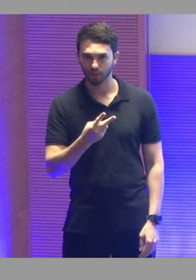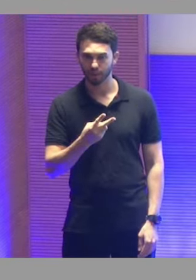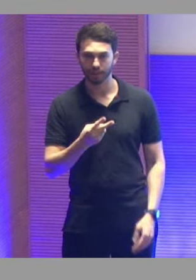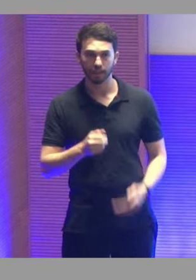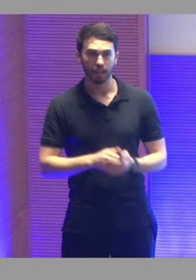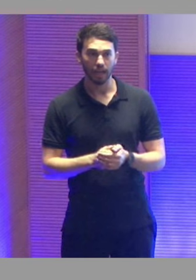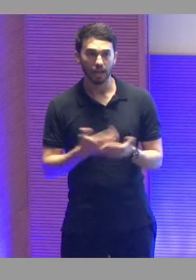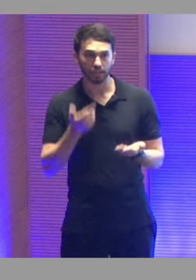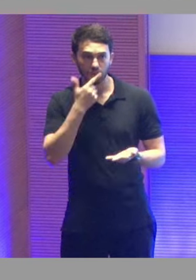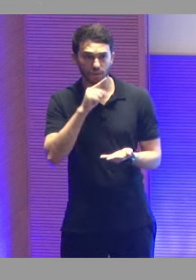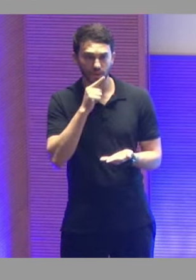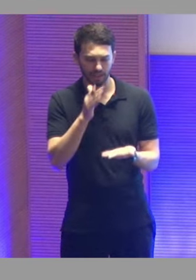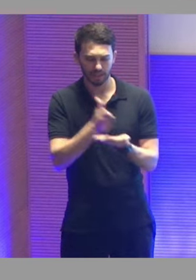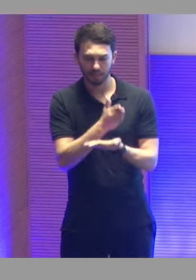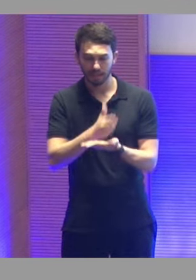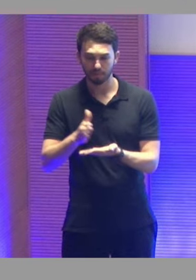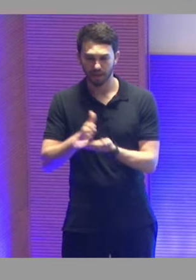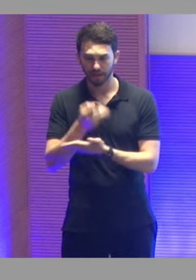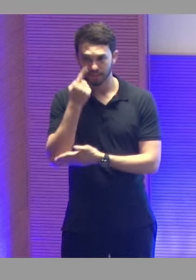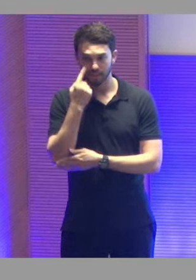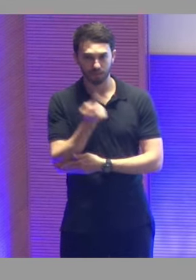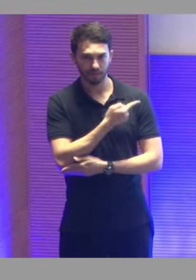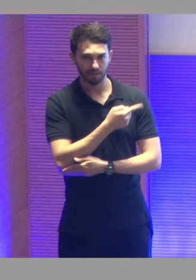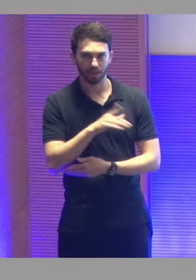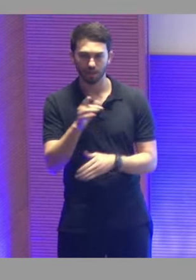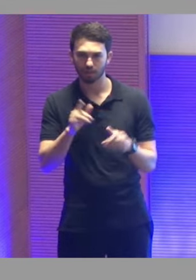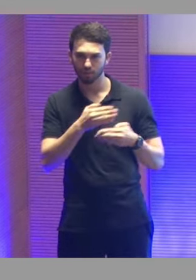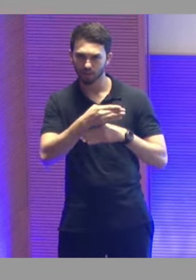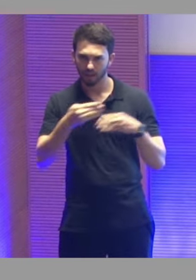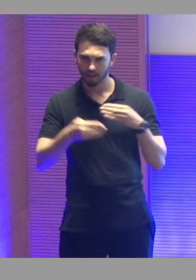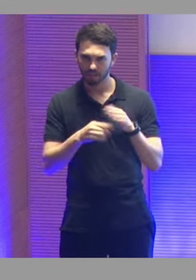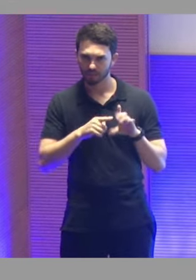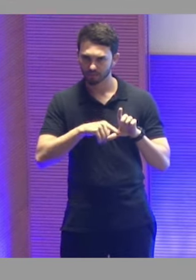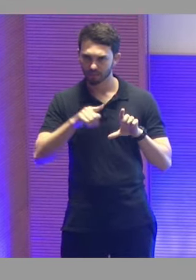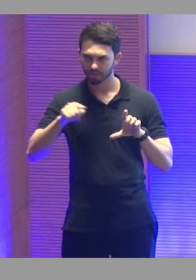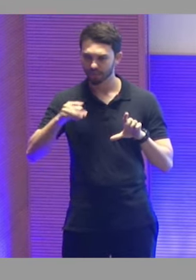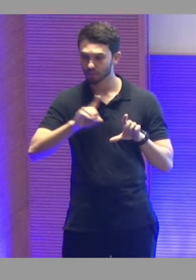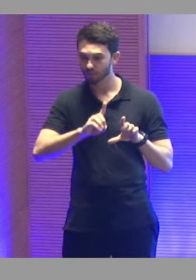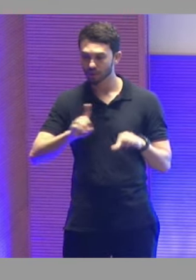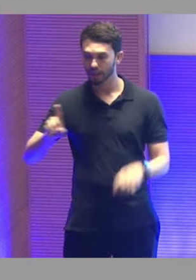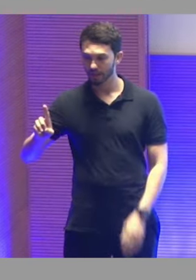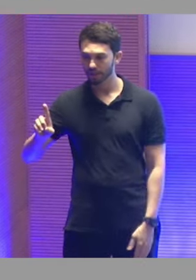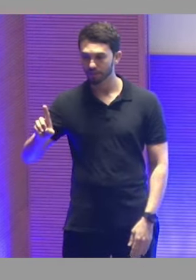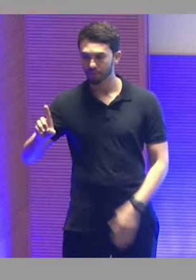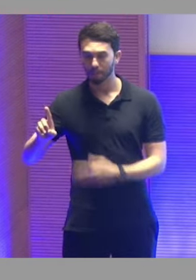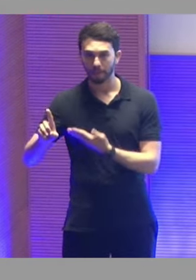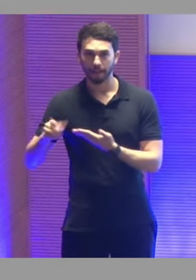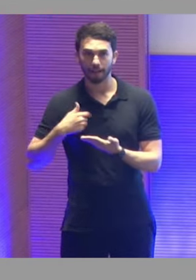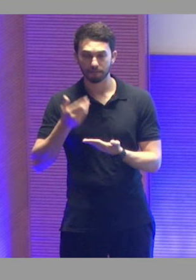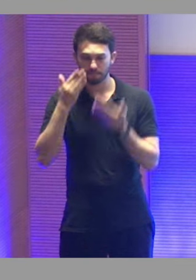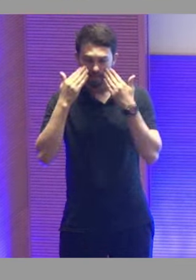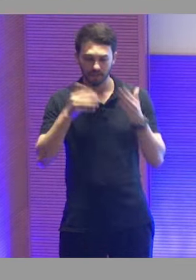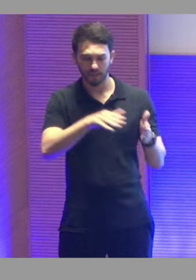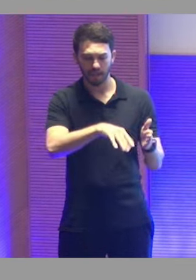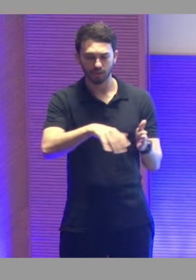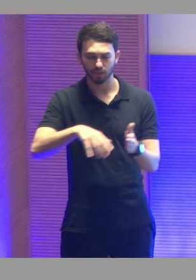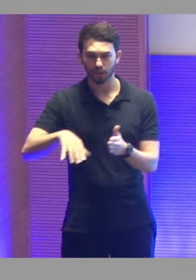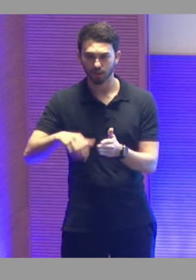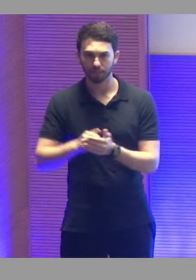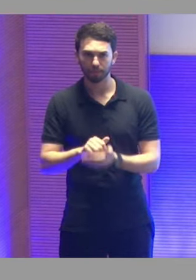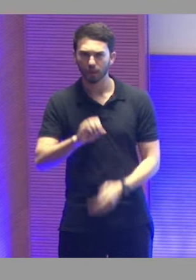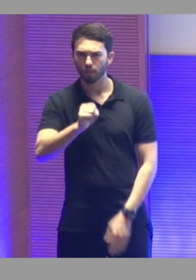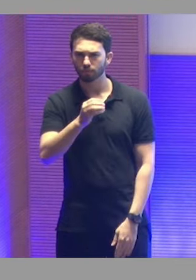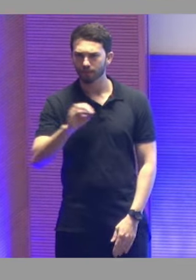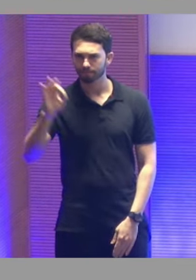consegue segregar e a gente observa nesse lado eh direito do gráfico a composição em termos de setores então cerca de